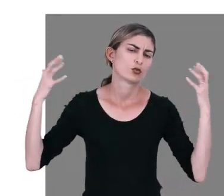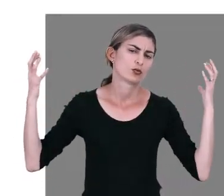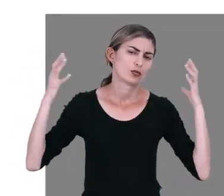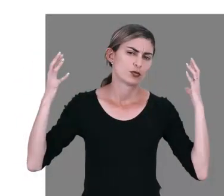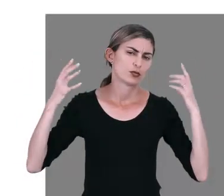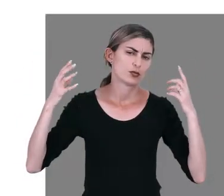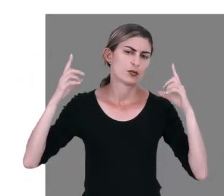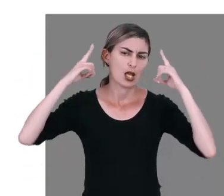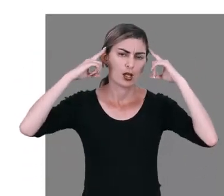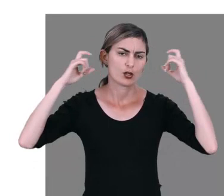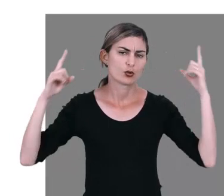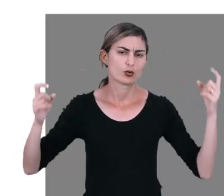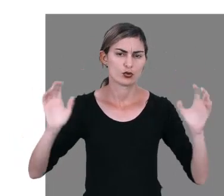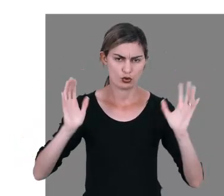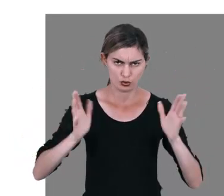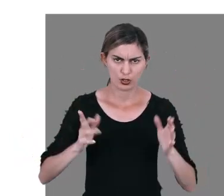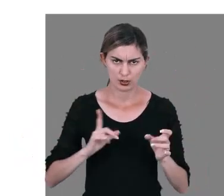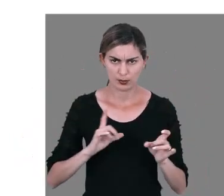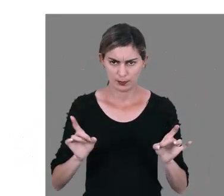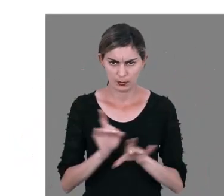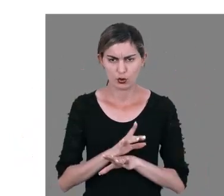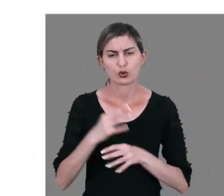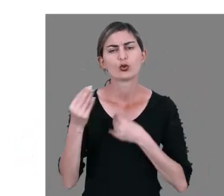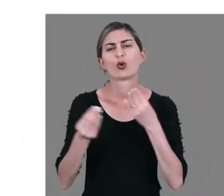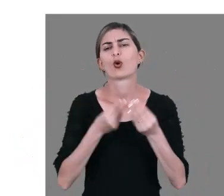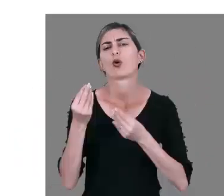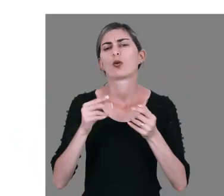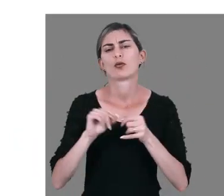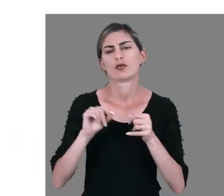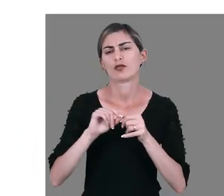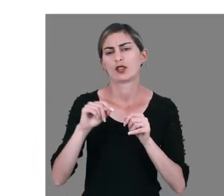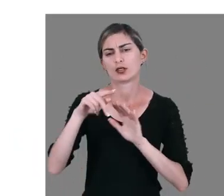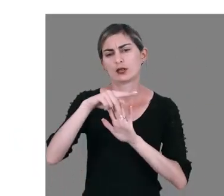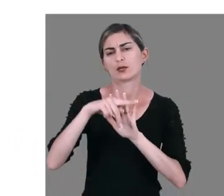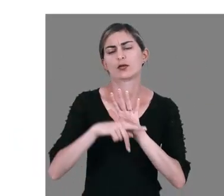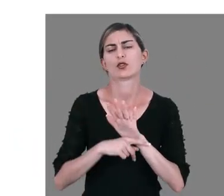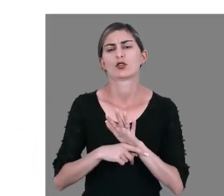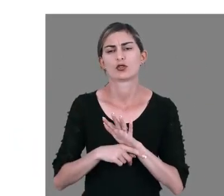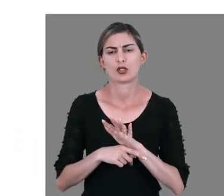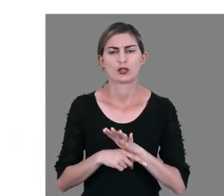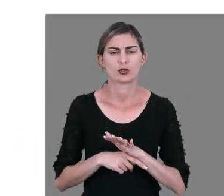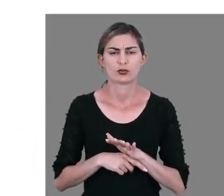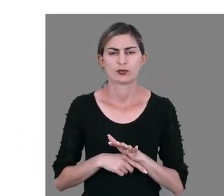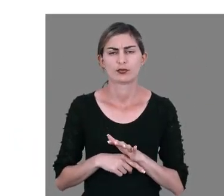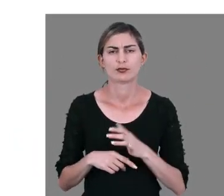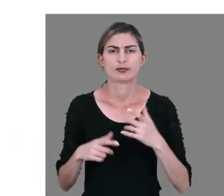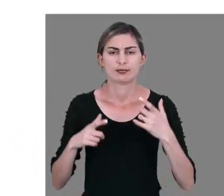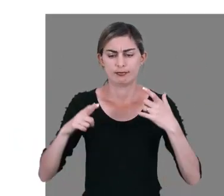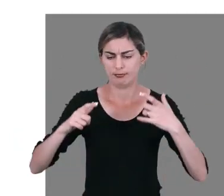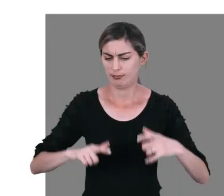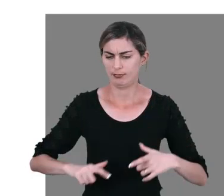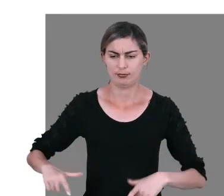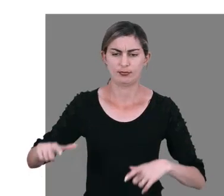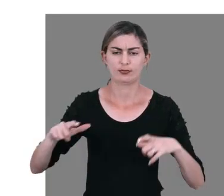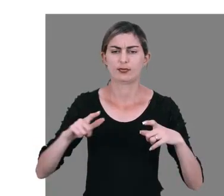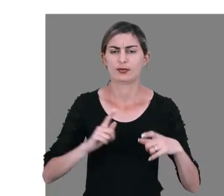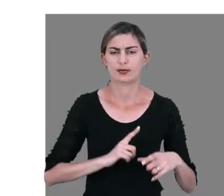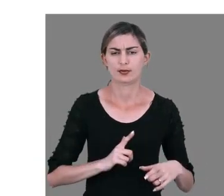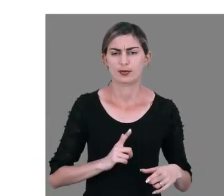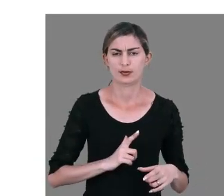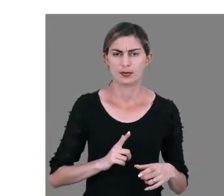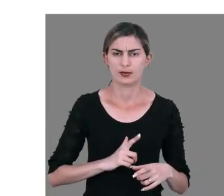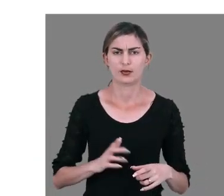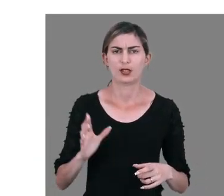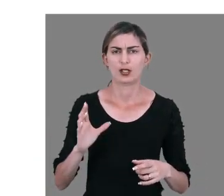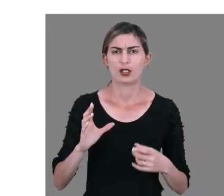já está implantado? Se ele já está implantado, como poderemos fazer o projeto de ambientação num espaço que tem